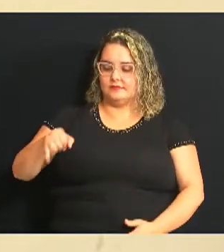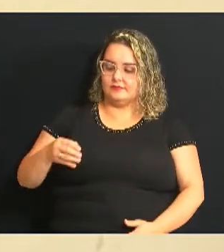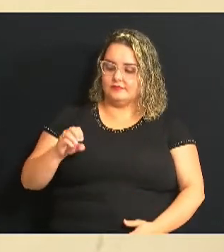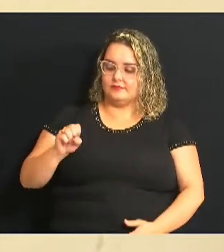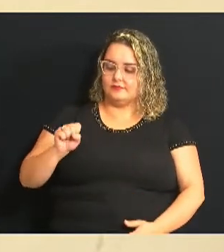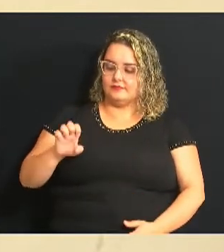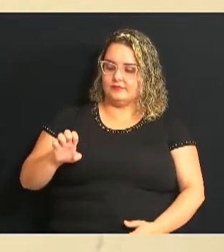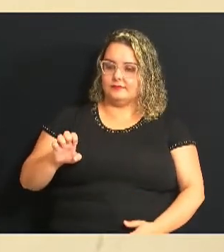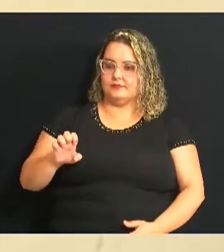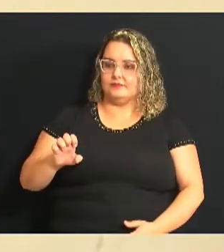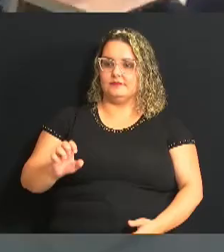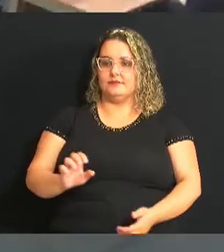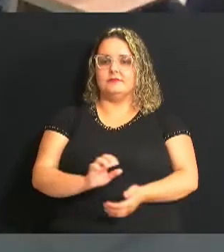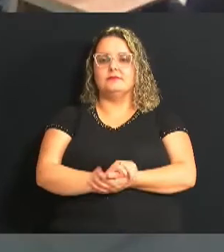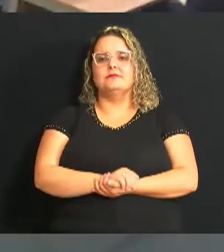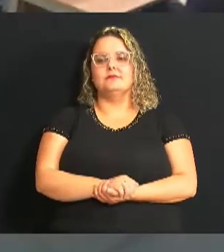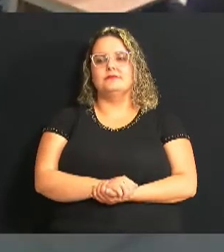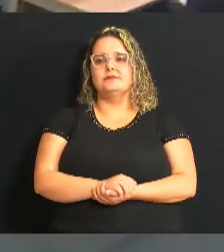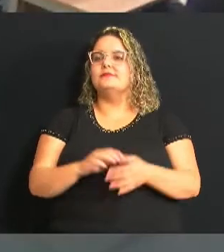Luiz Trinquinato.